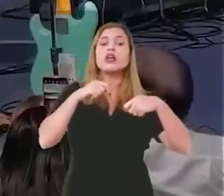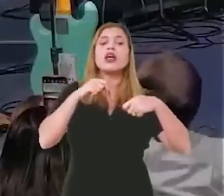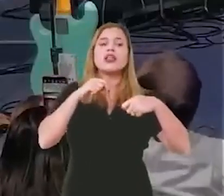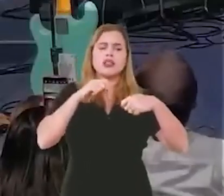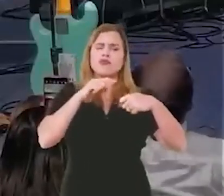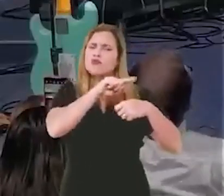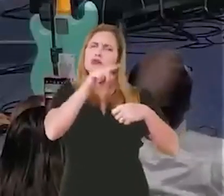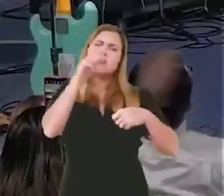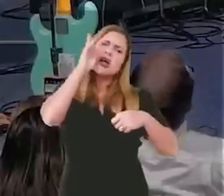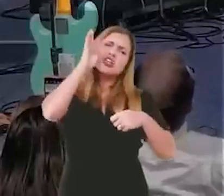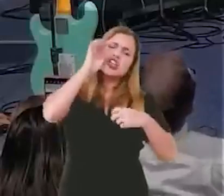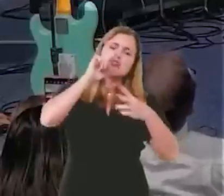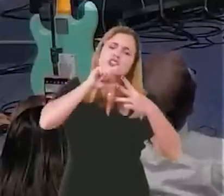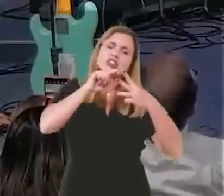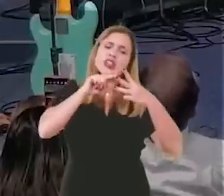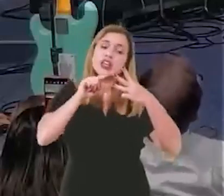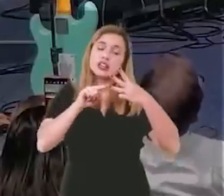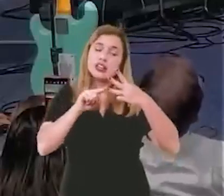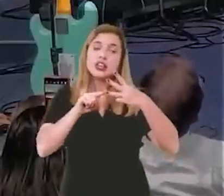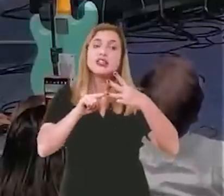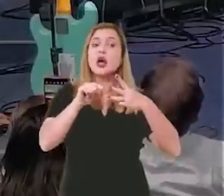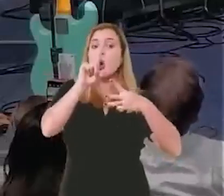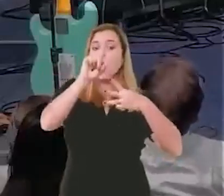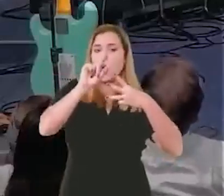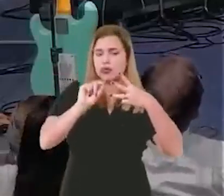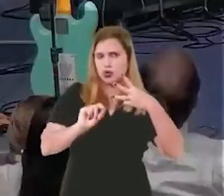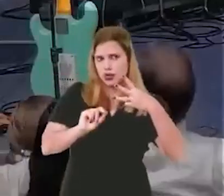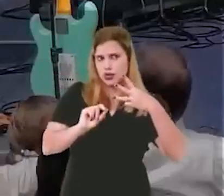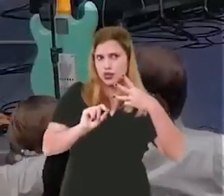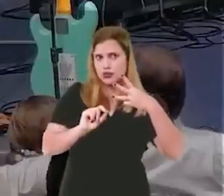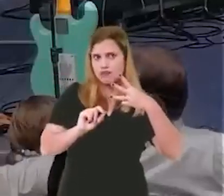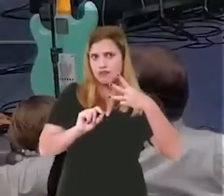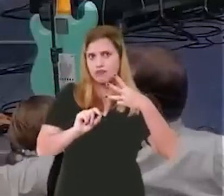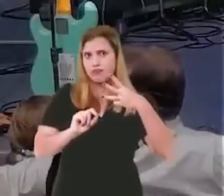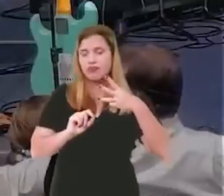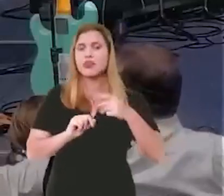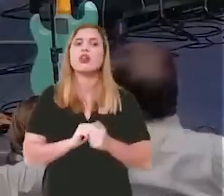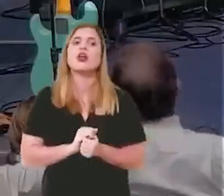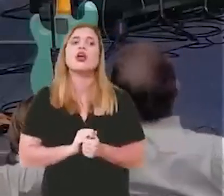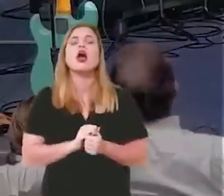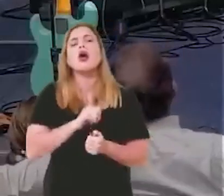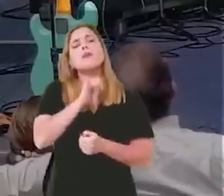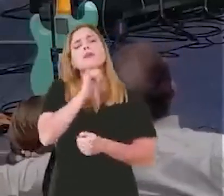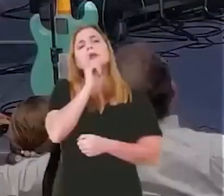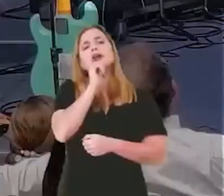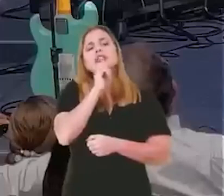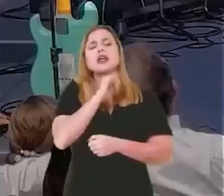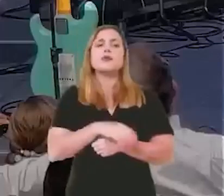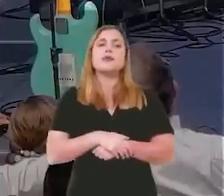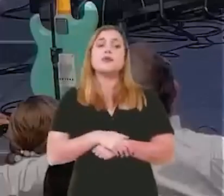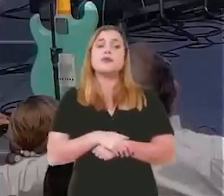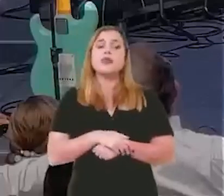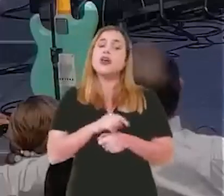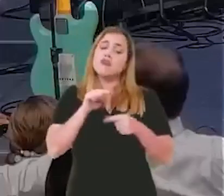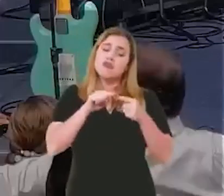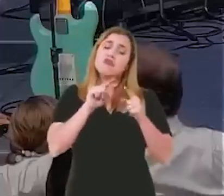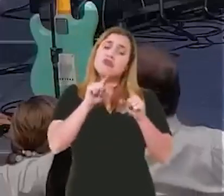opções. Ou ele é um mentiroso, ou ele é um louco, ou ele é Deus.